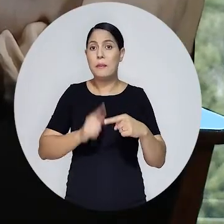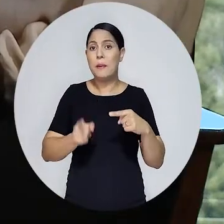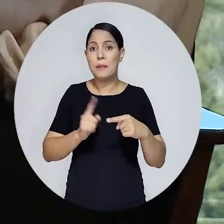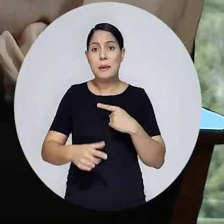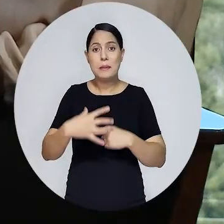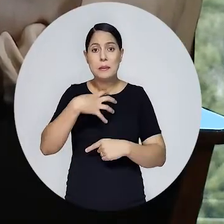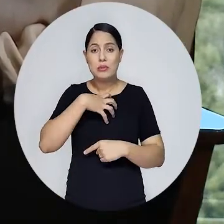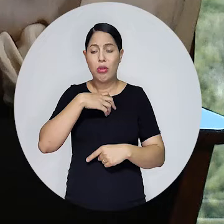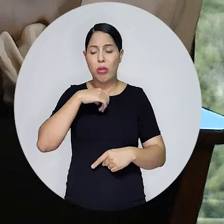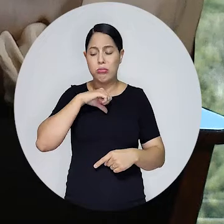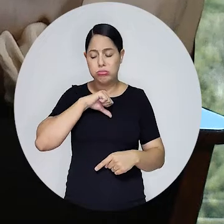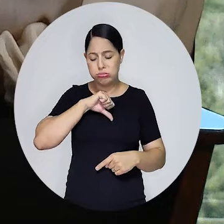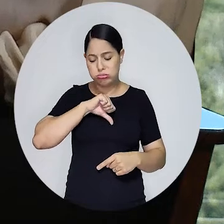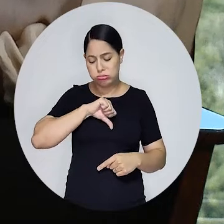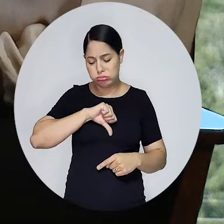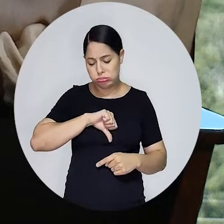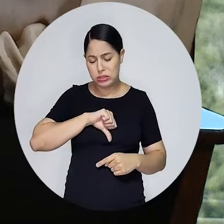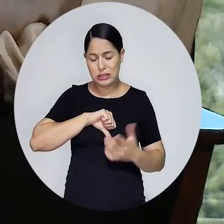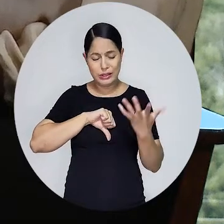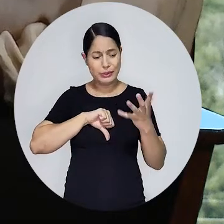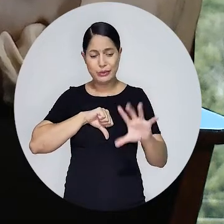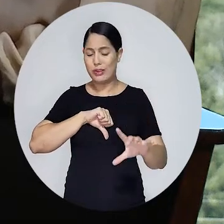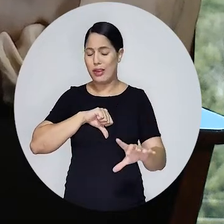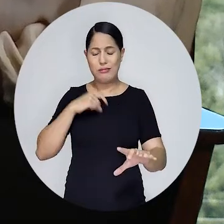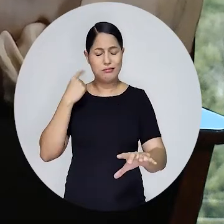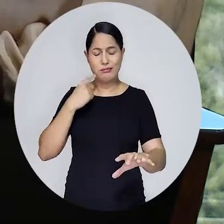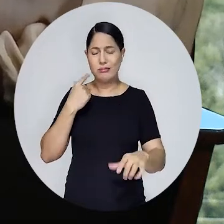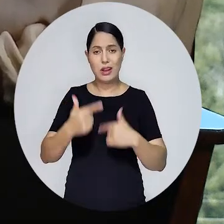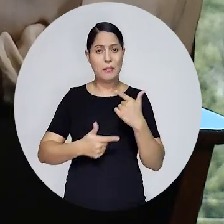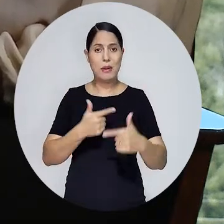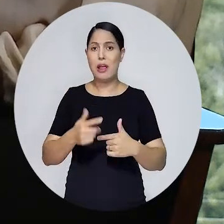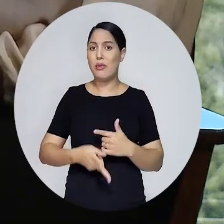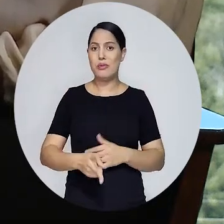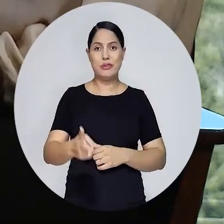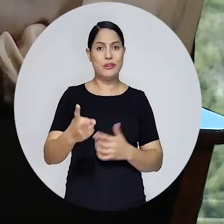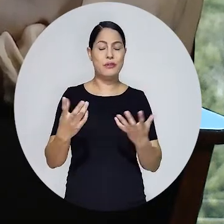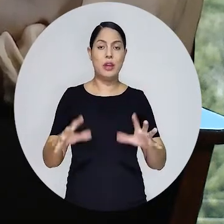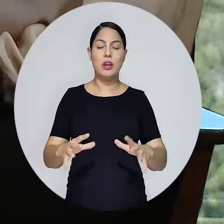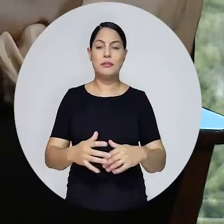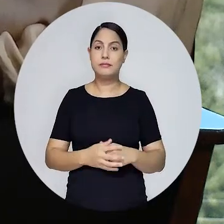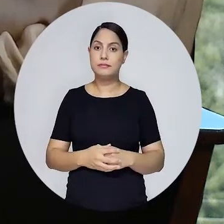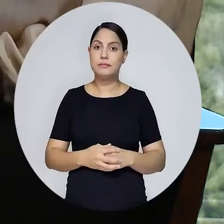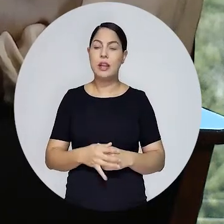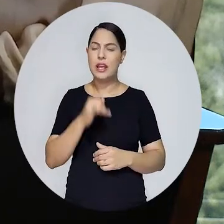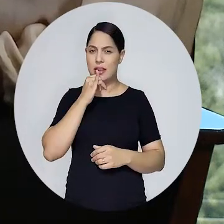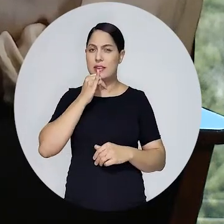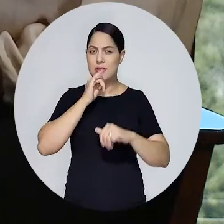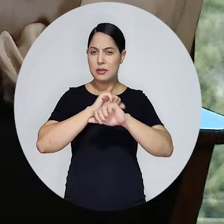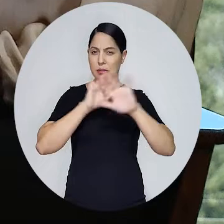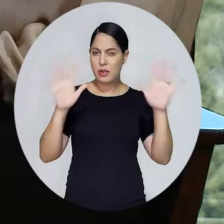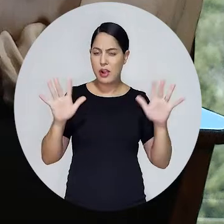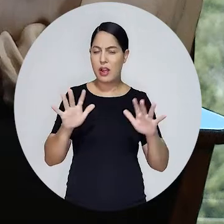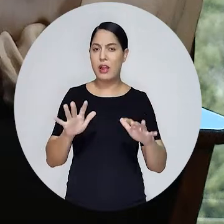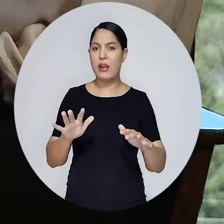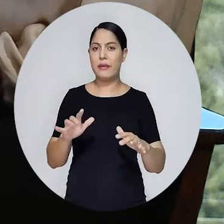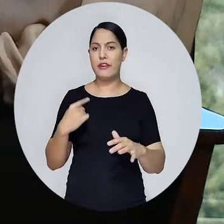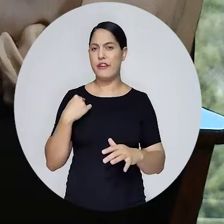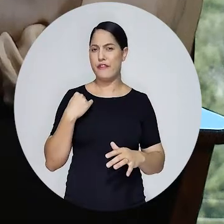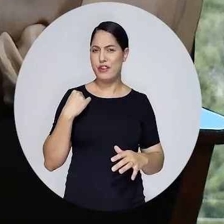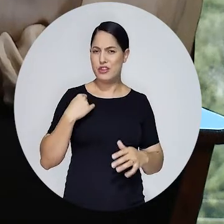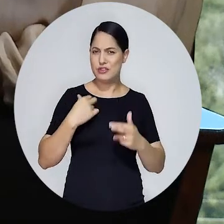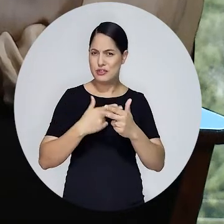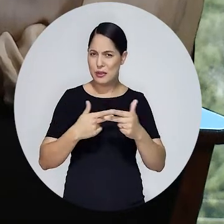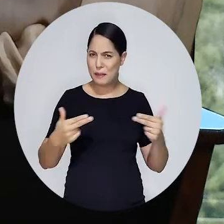tenha problemas emocionais e que não queira nem mais exercer a profissão de advogado. E nesses casos menores de